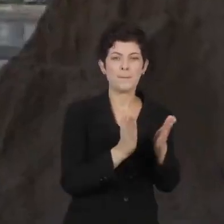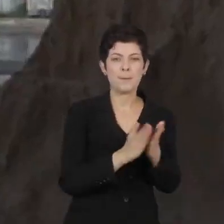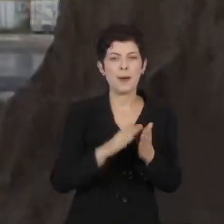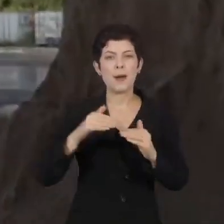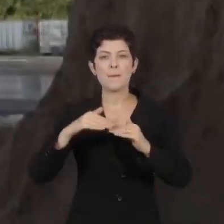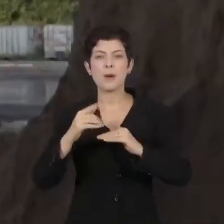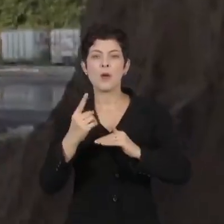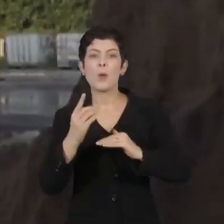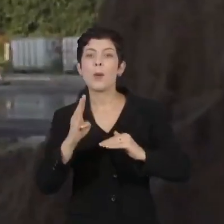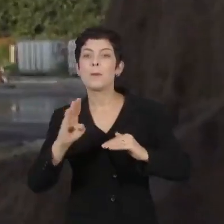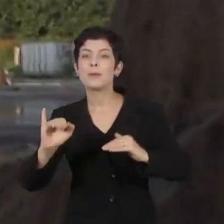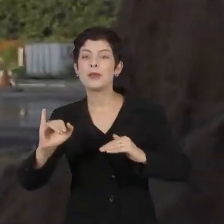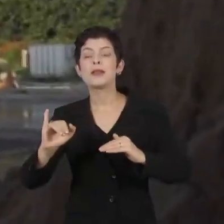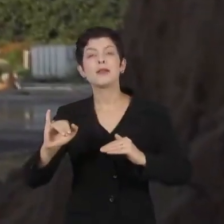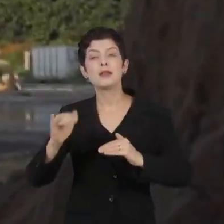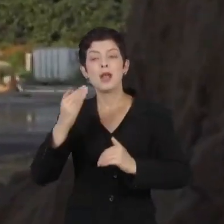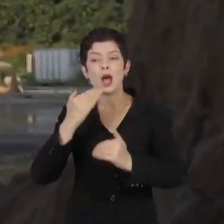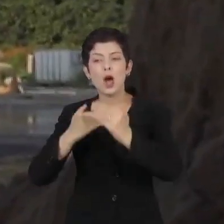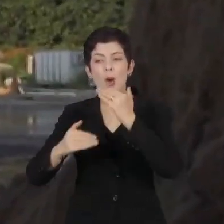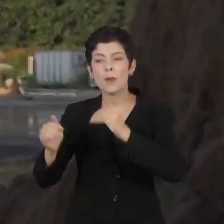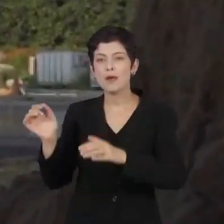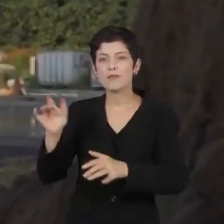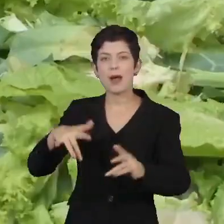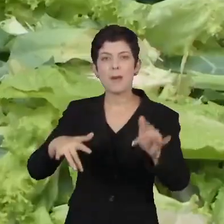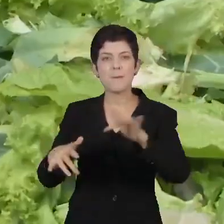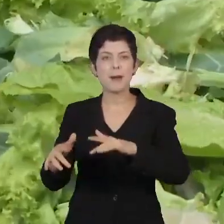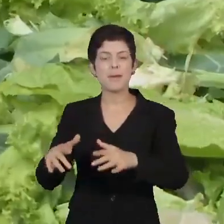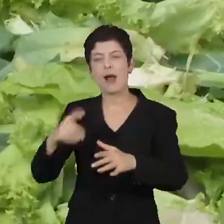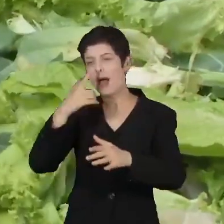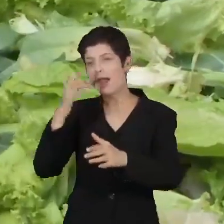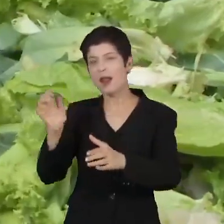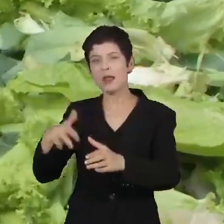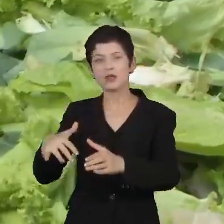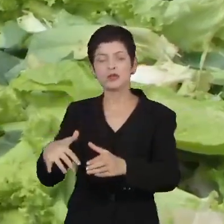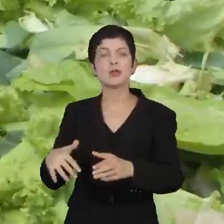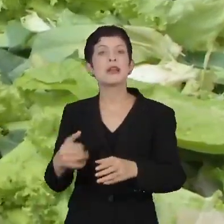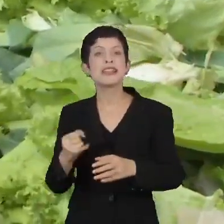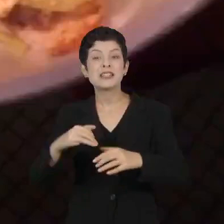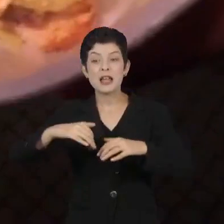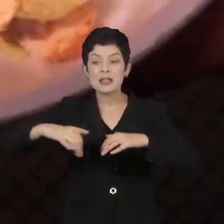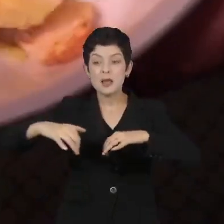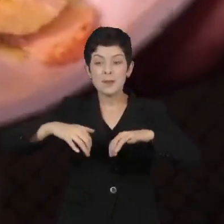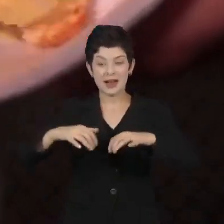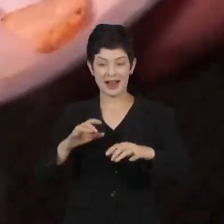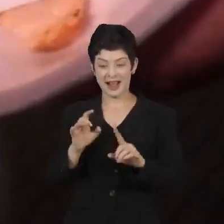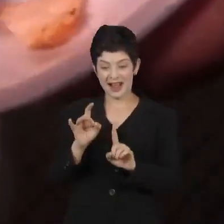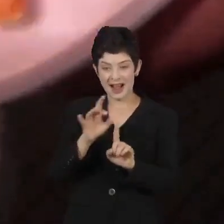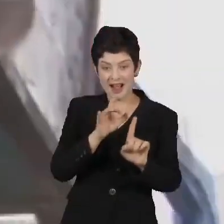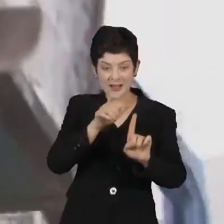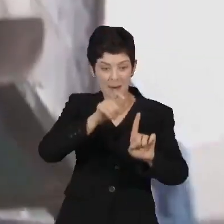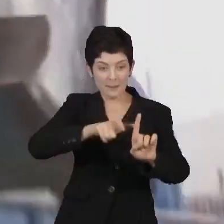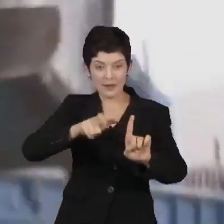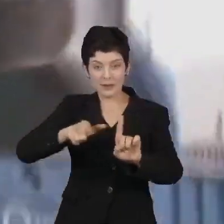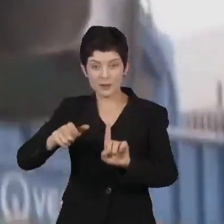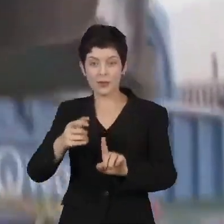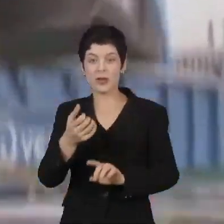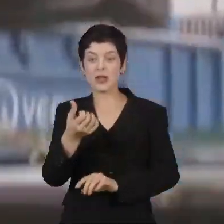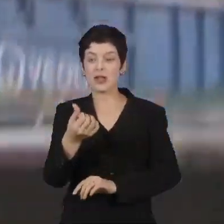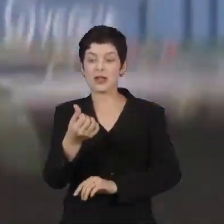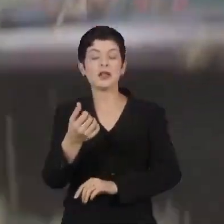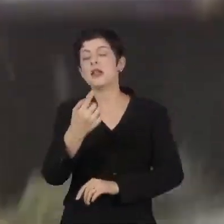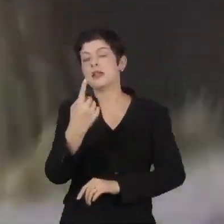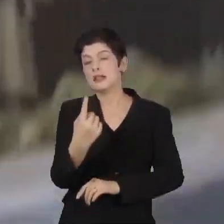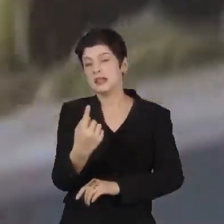de 1 bilhão de refeições vão parar no lixo. Se dividido por cada habitante do planeta, esse montante equivale a